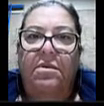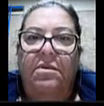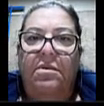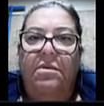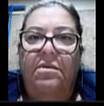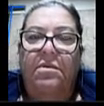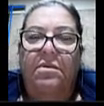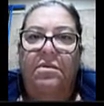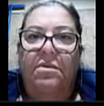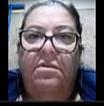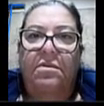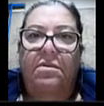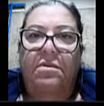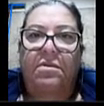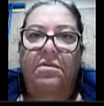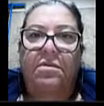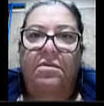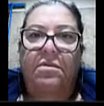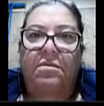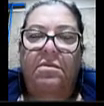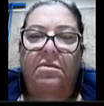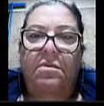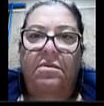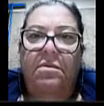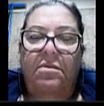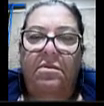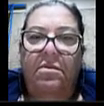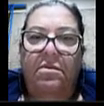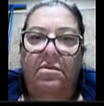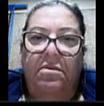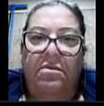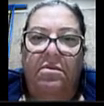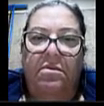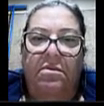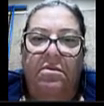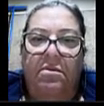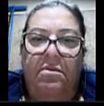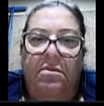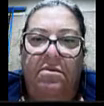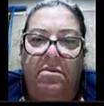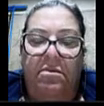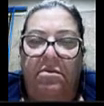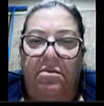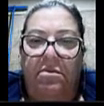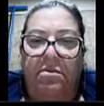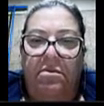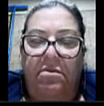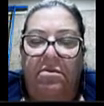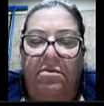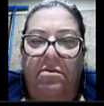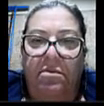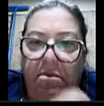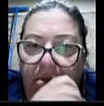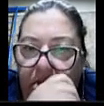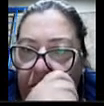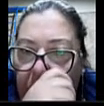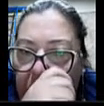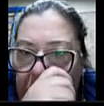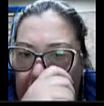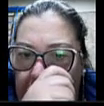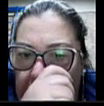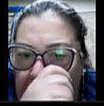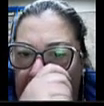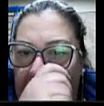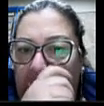sete anos, aí a gente já pode começar a pensar num transtorno de aprendizagem. Lógico que só isso não é